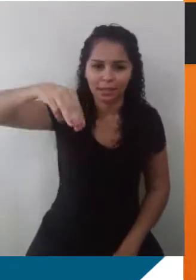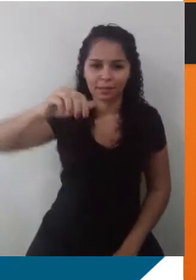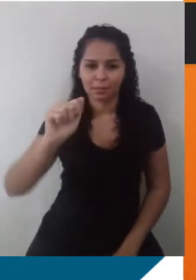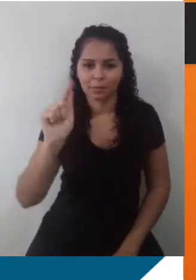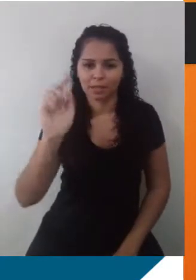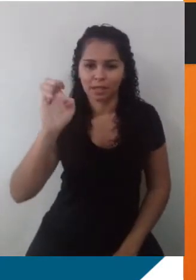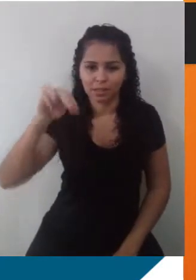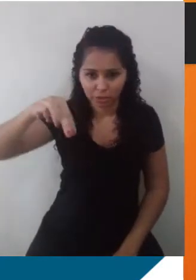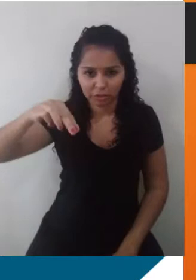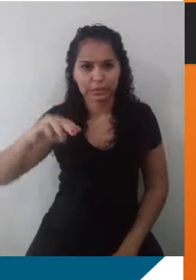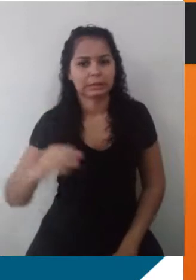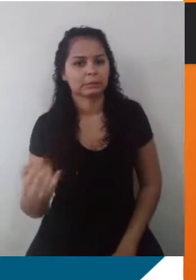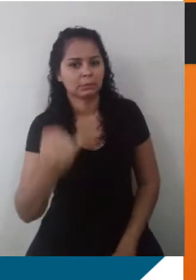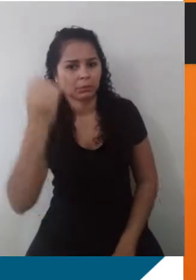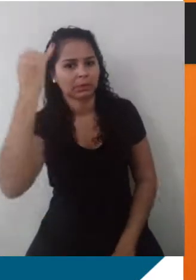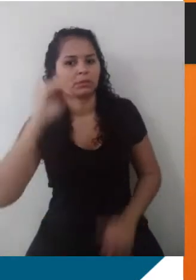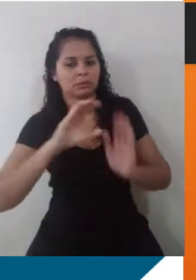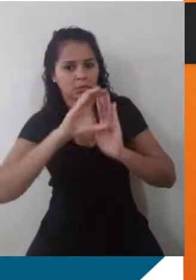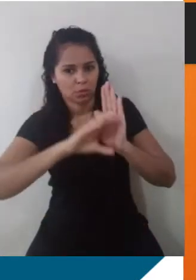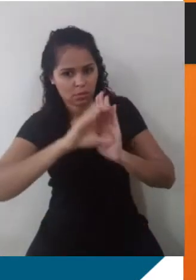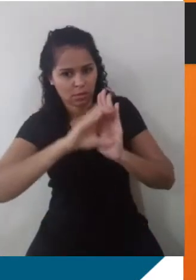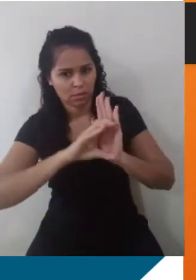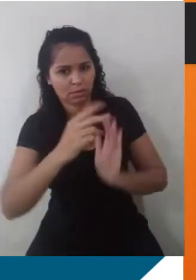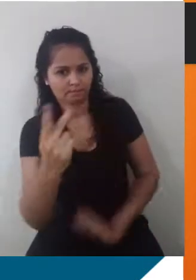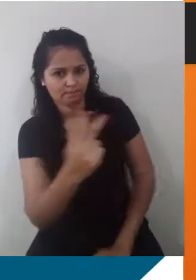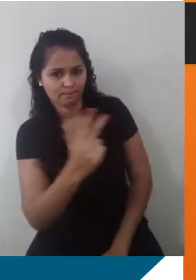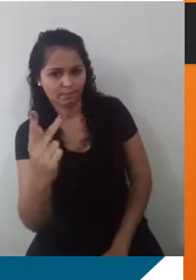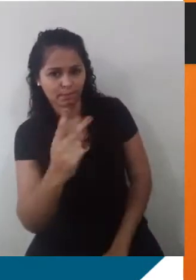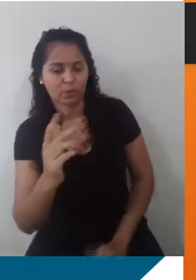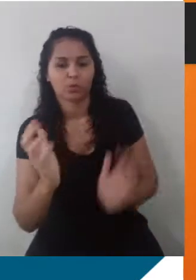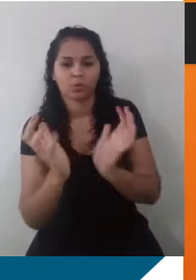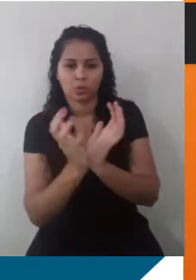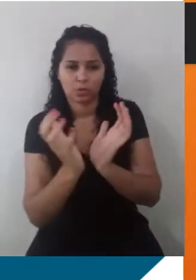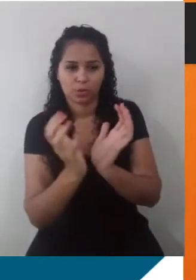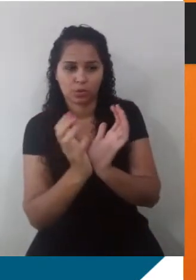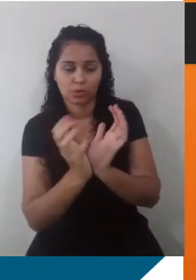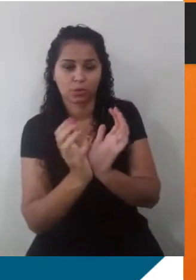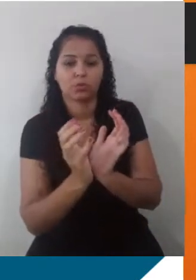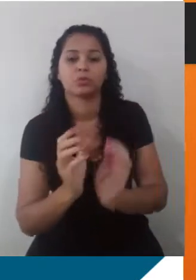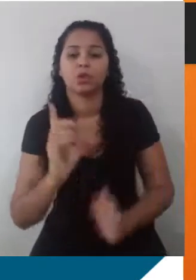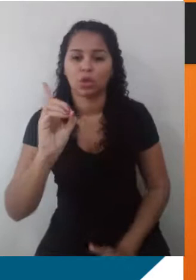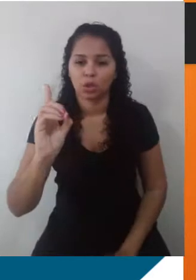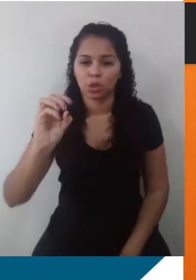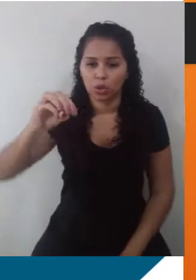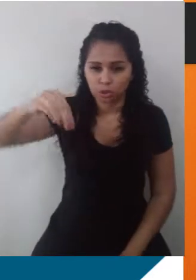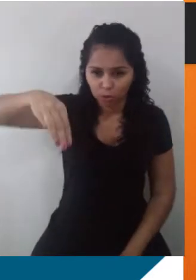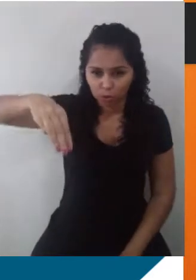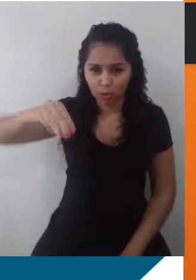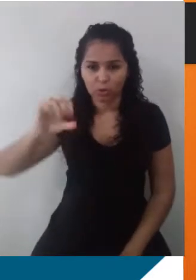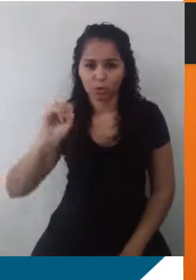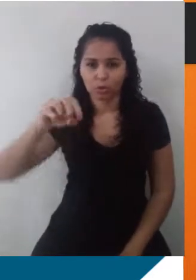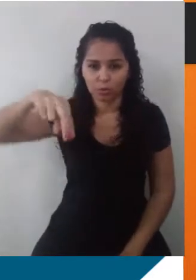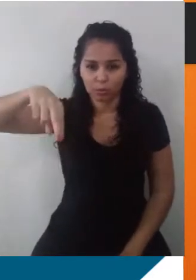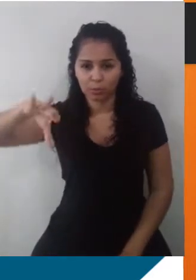Portanto, dois conceitos importantes, o domínio e o conjunto imagem. O domínio é o conjunto de todos os valores que